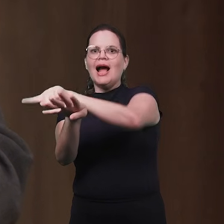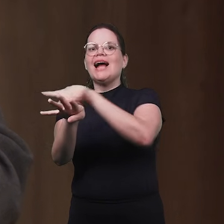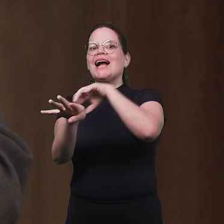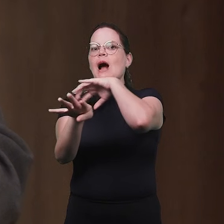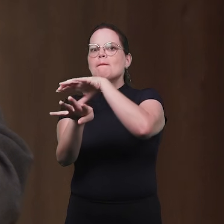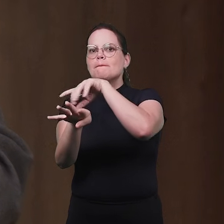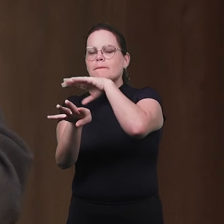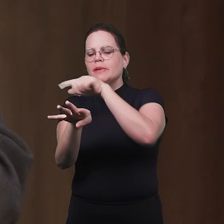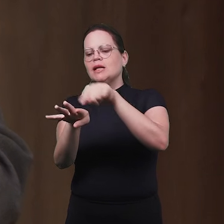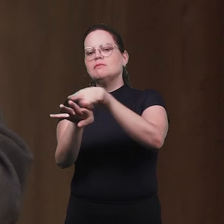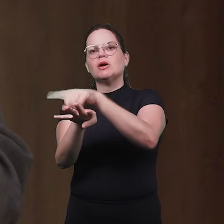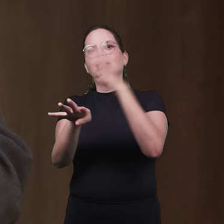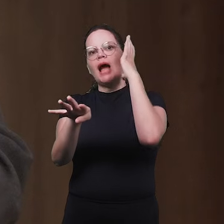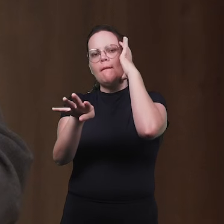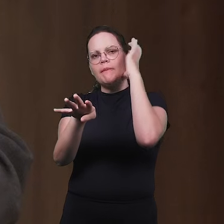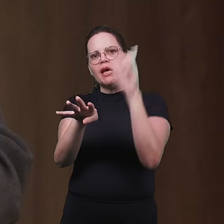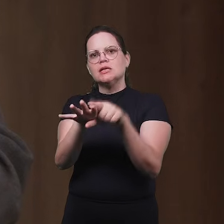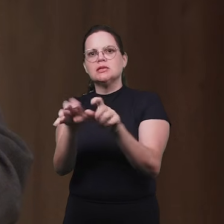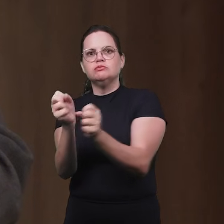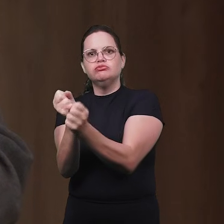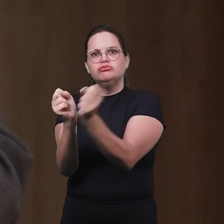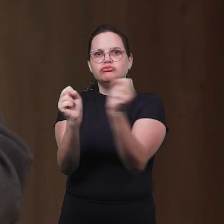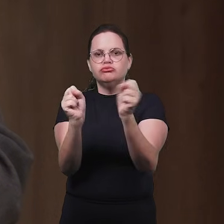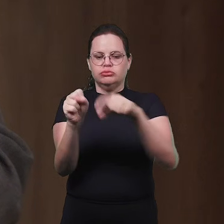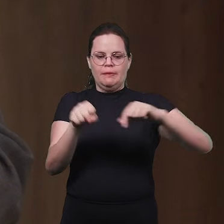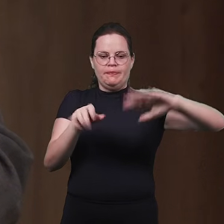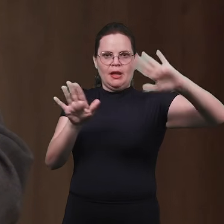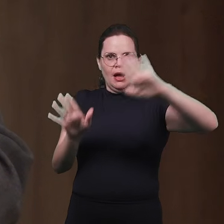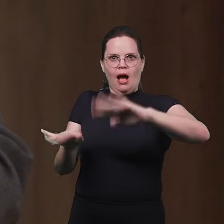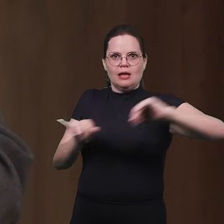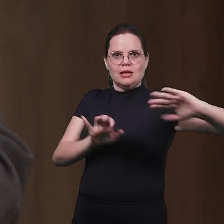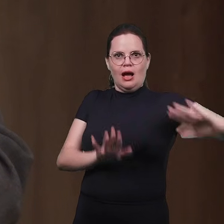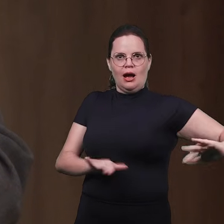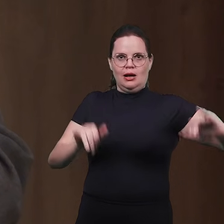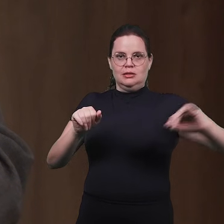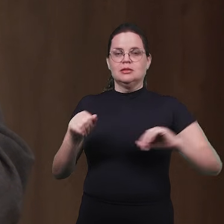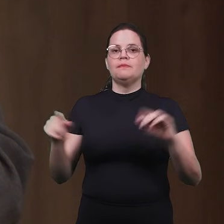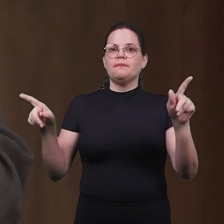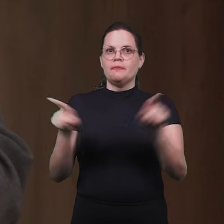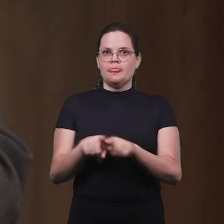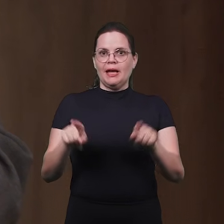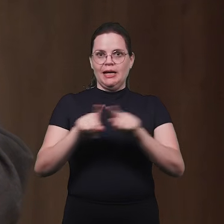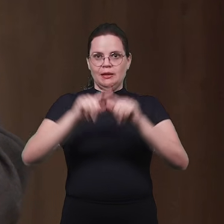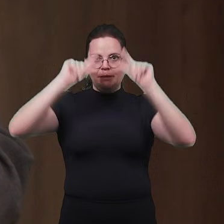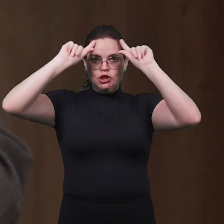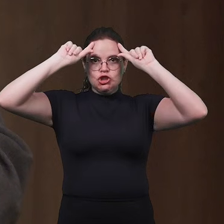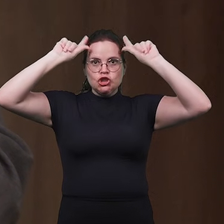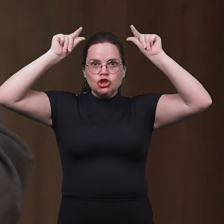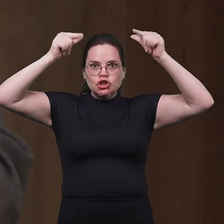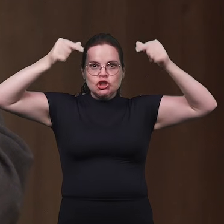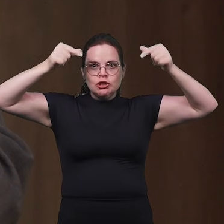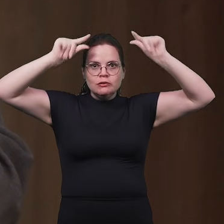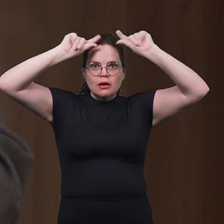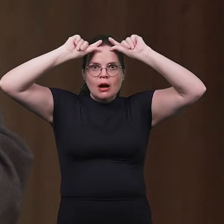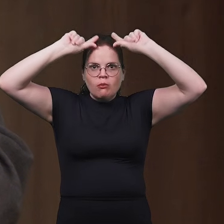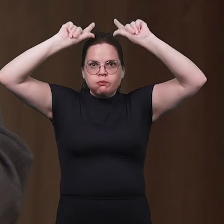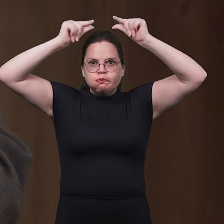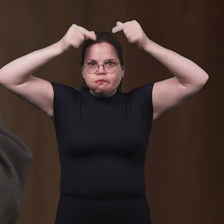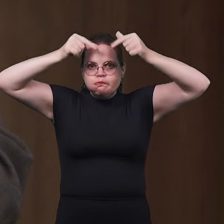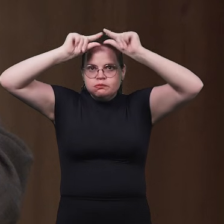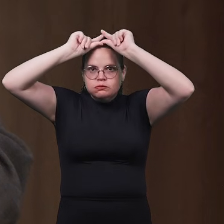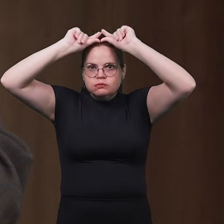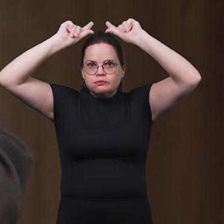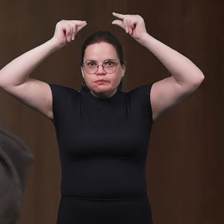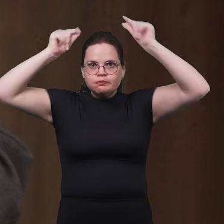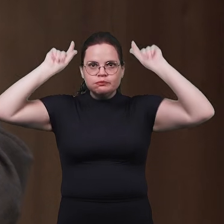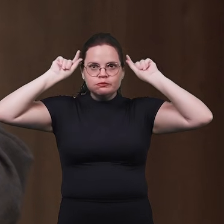que pontas ou chifres têm o mesmo significado, né? Sim, exato. Pontas ou chifre que significa poder, né?